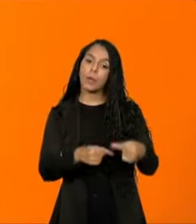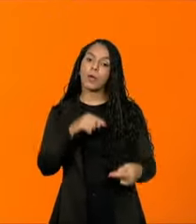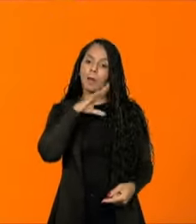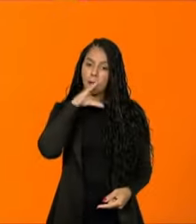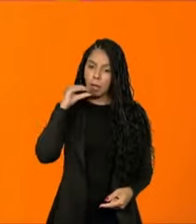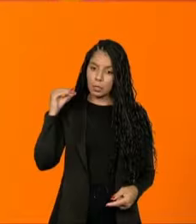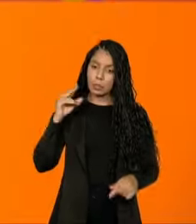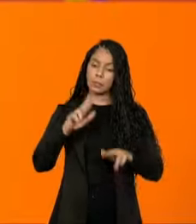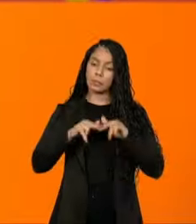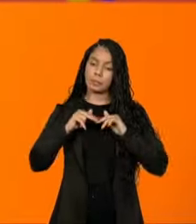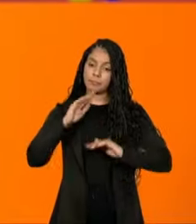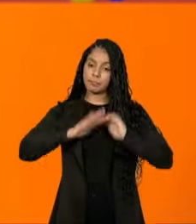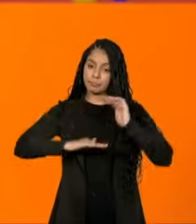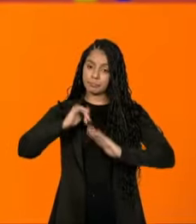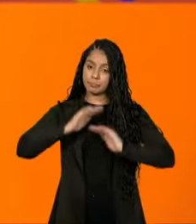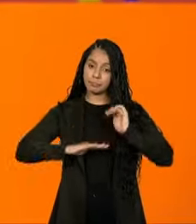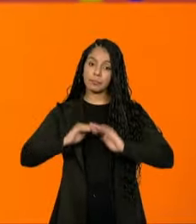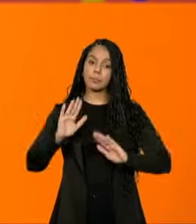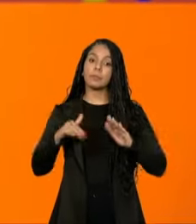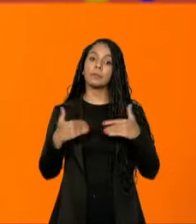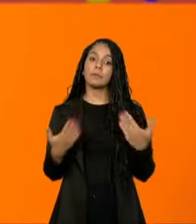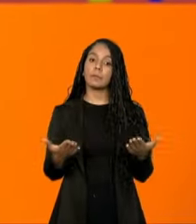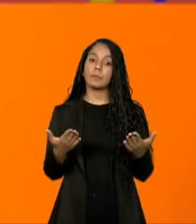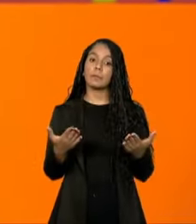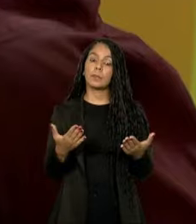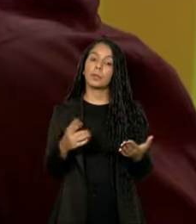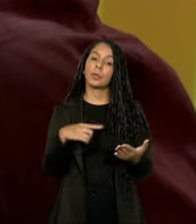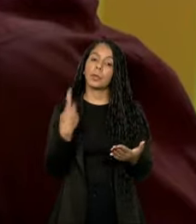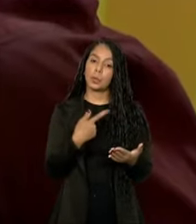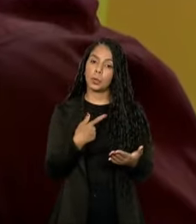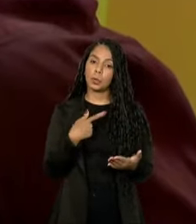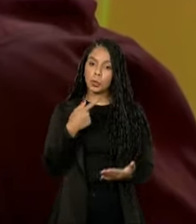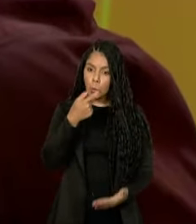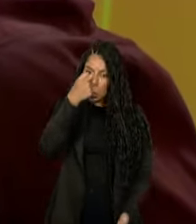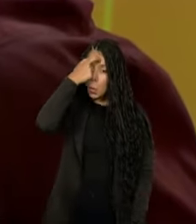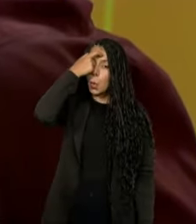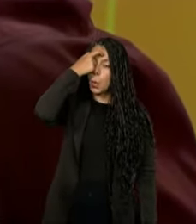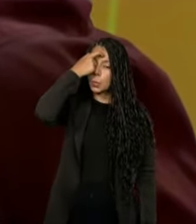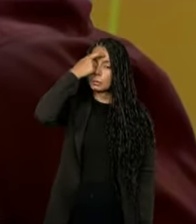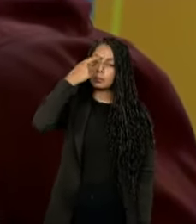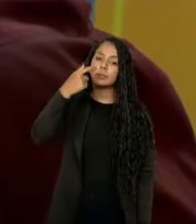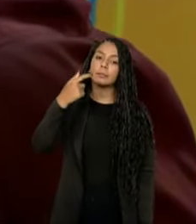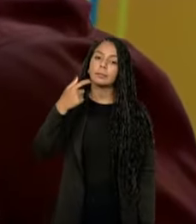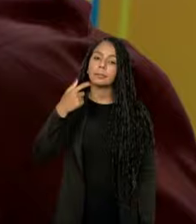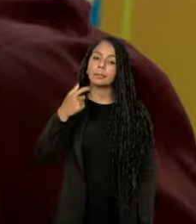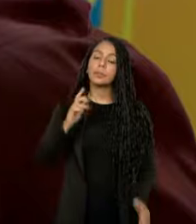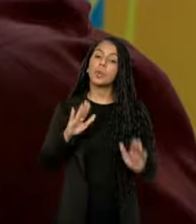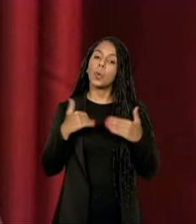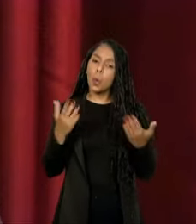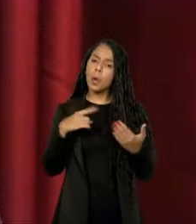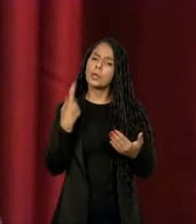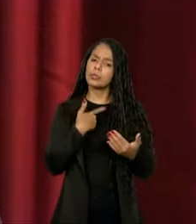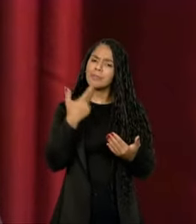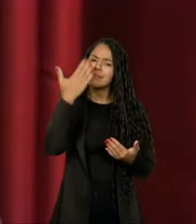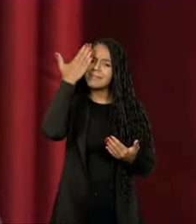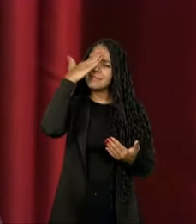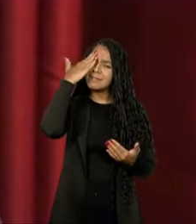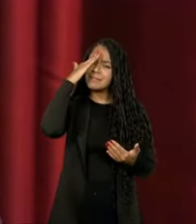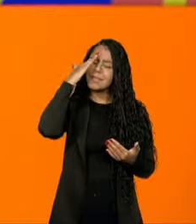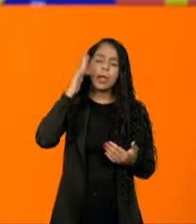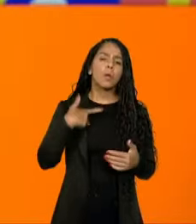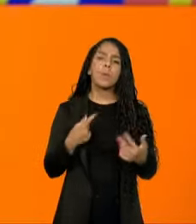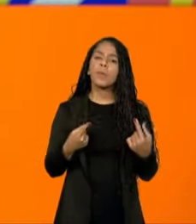a nível profissional, né? Quando a gente se conscientiza novamente e quando a gente entende